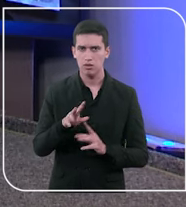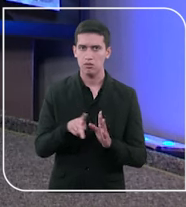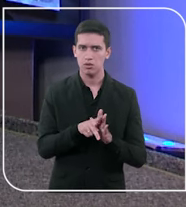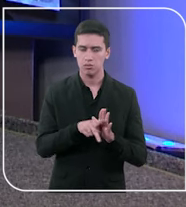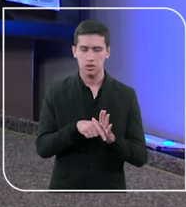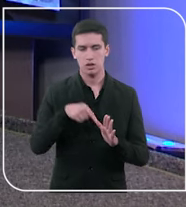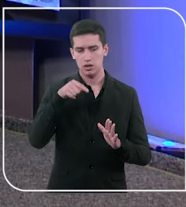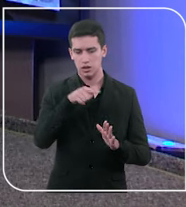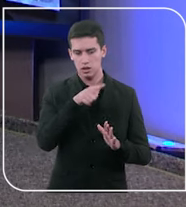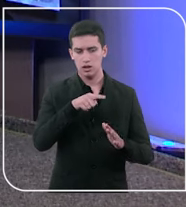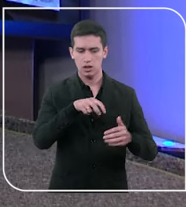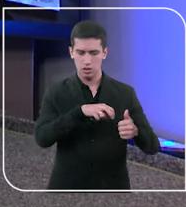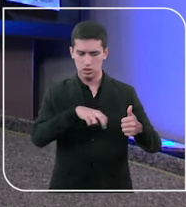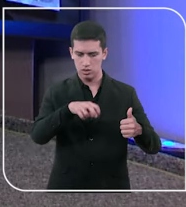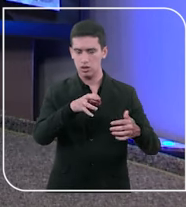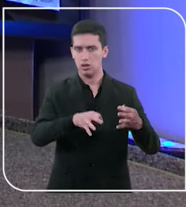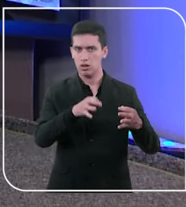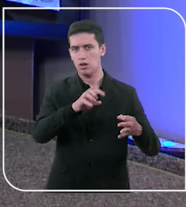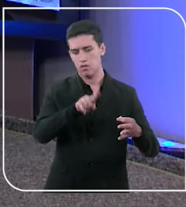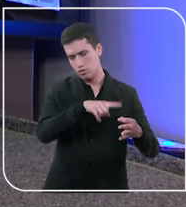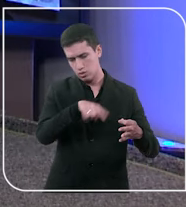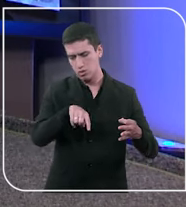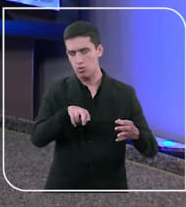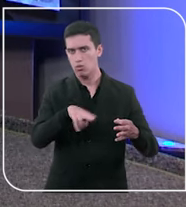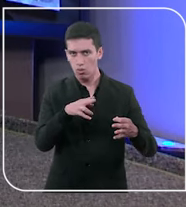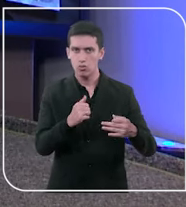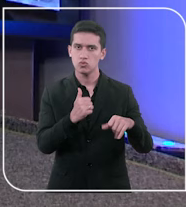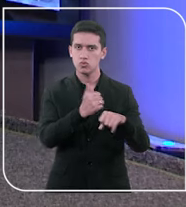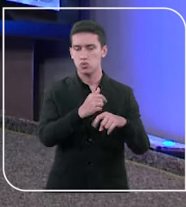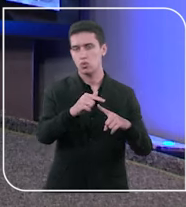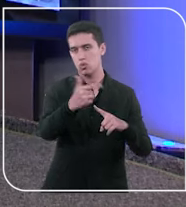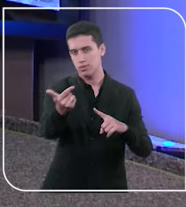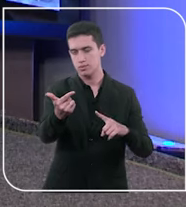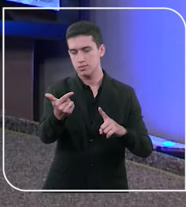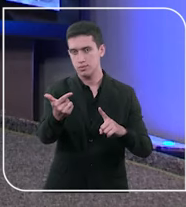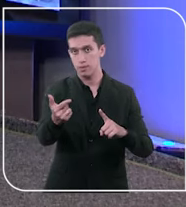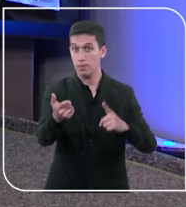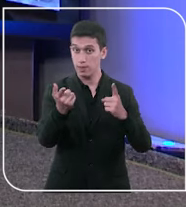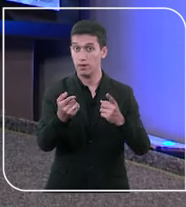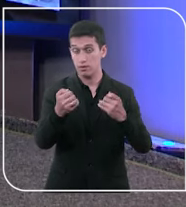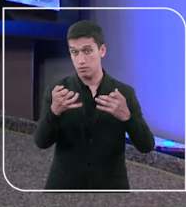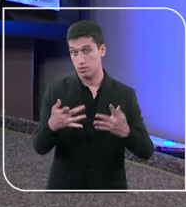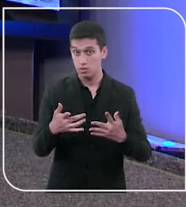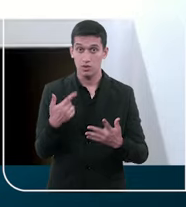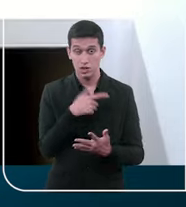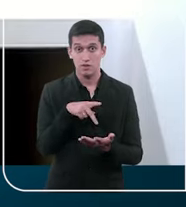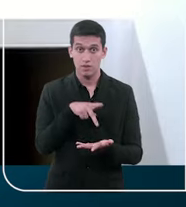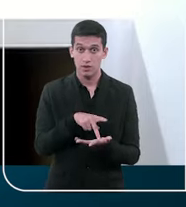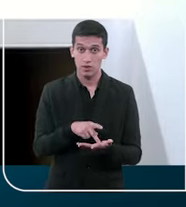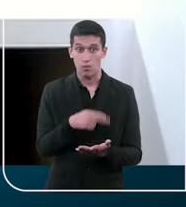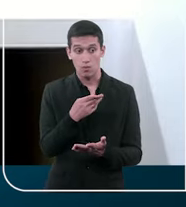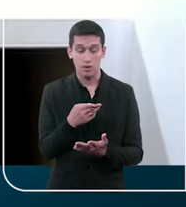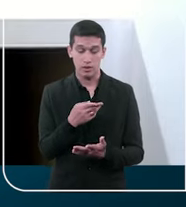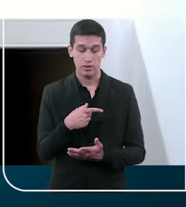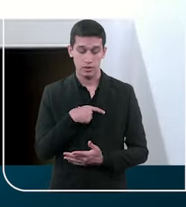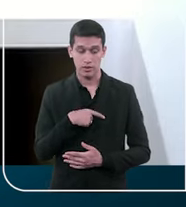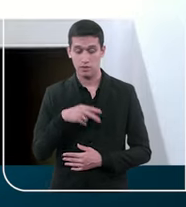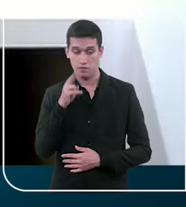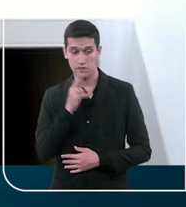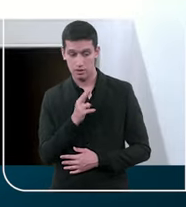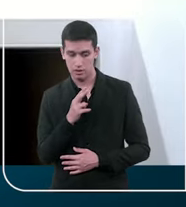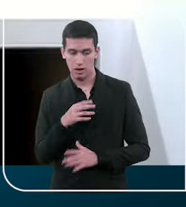ensejaria anulação da sessão do júri? De fato, essa postura enérgica ela não ensejaria realmente uma